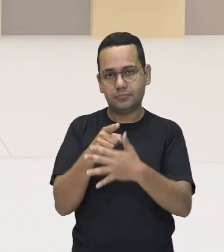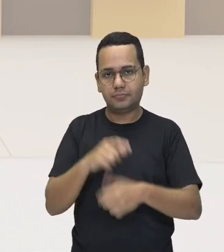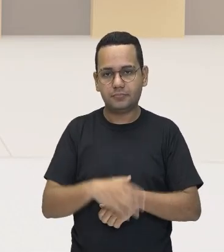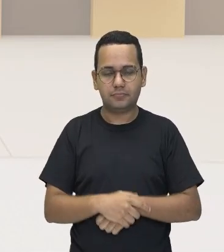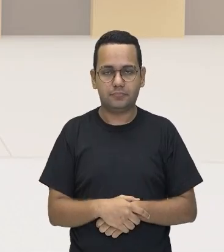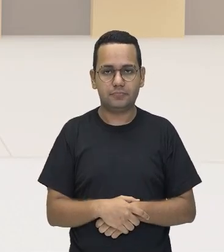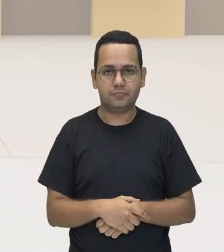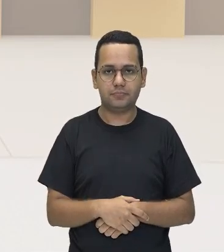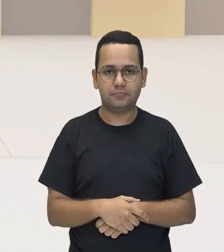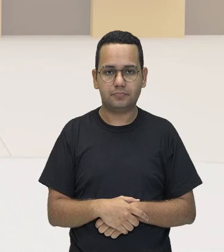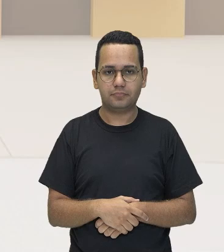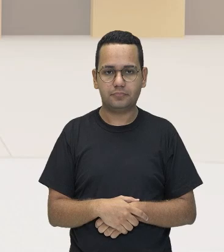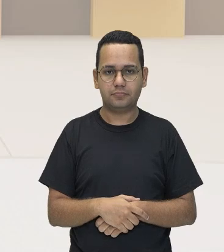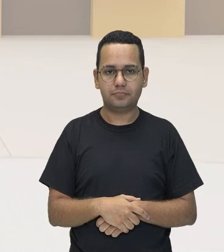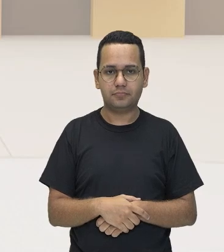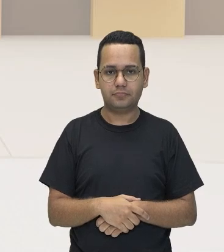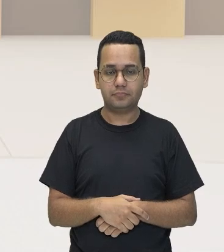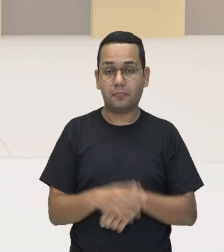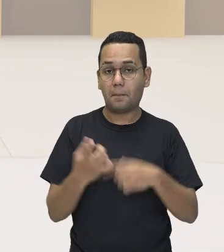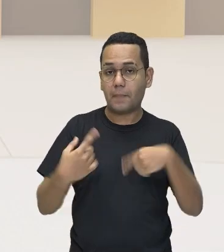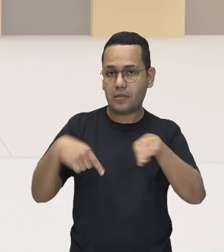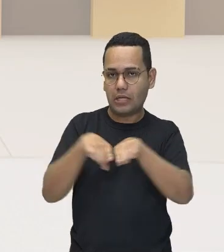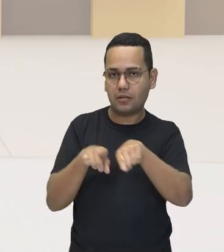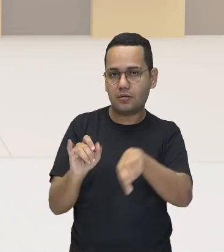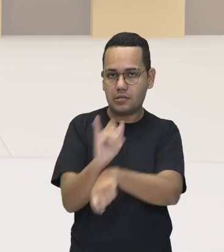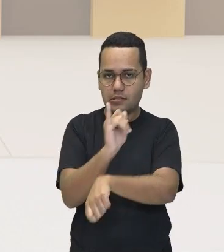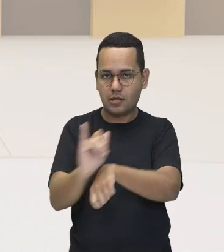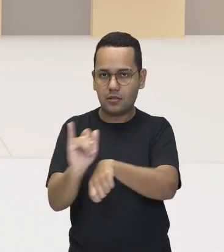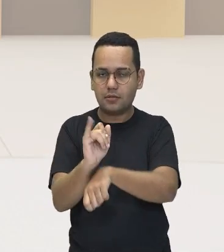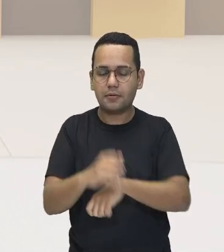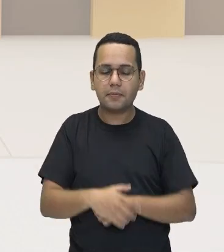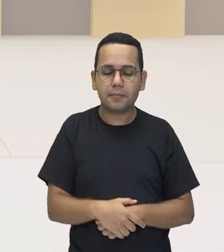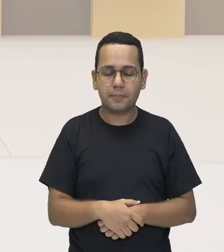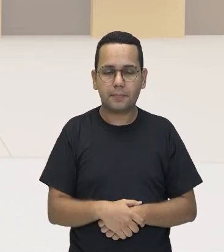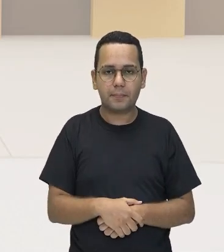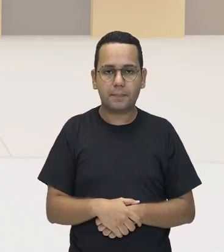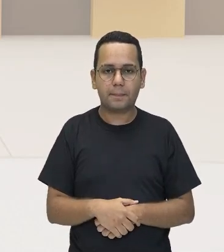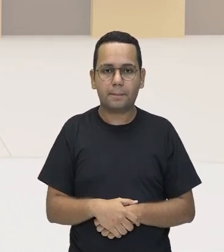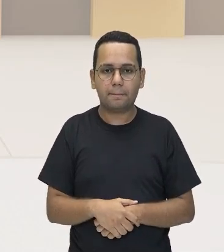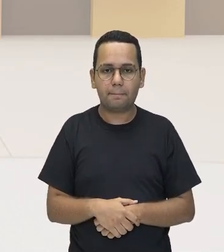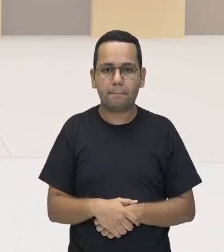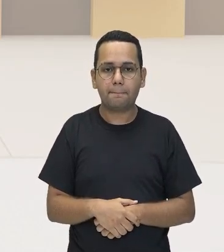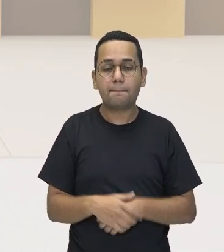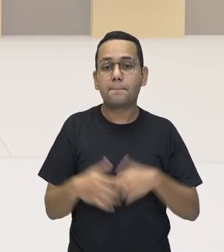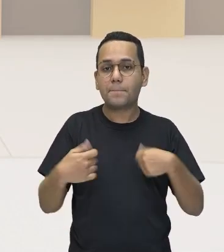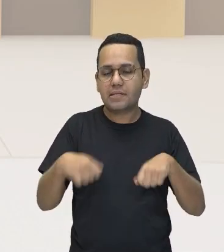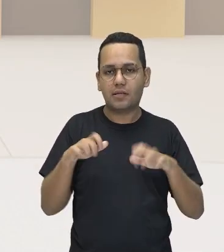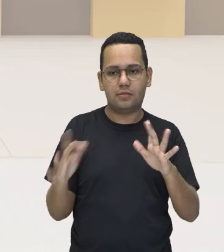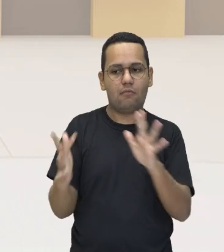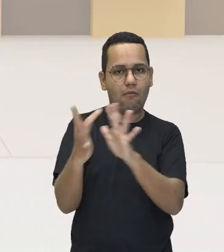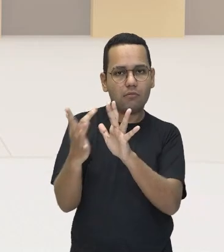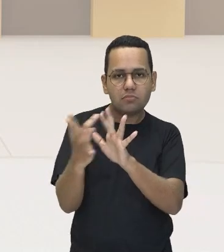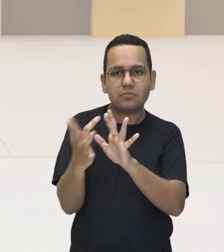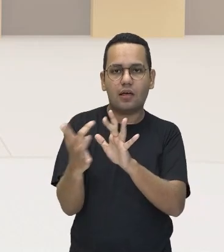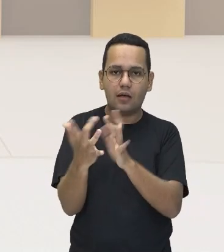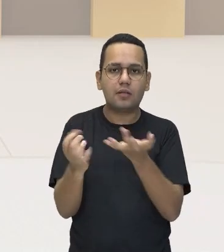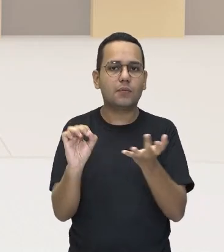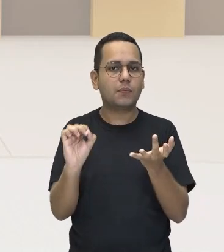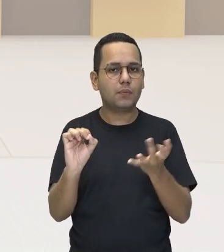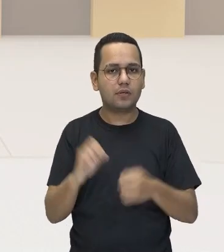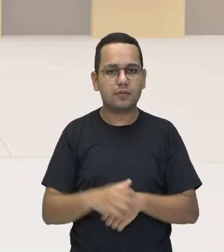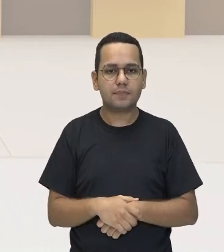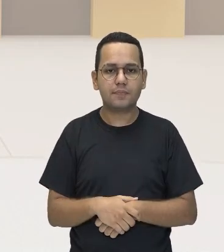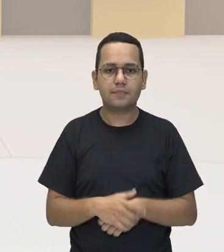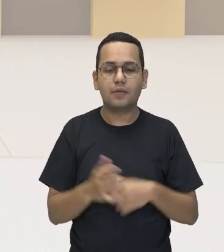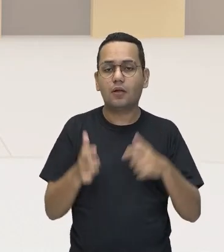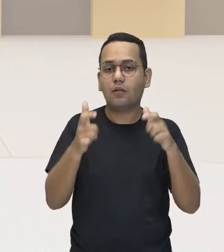estratégicas, ou seja, pessoas certas na hora certa. Você precisa estabelecer essas parcerias estratégicas aí com organizações